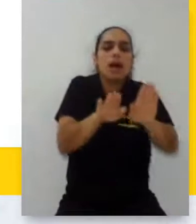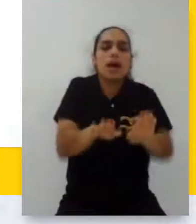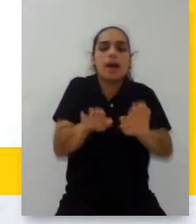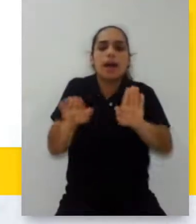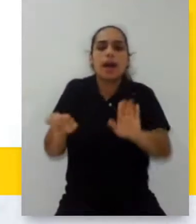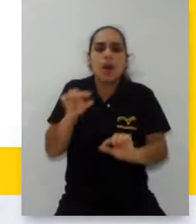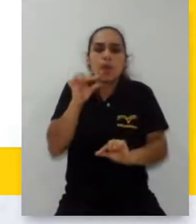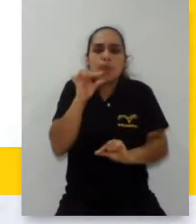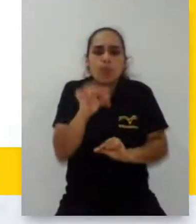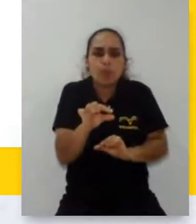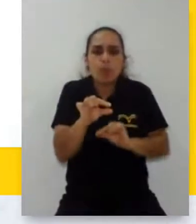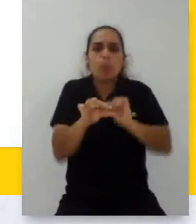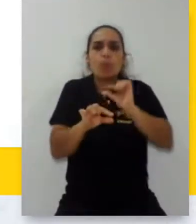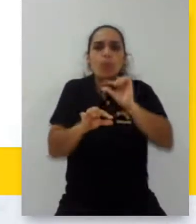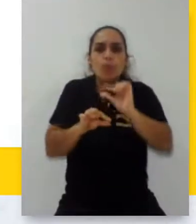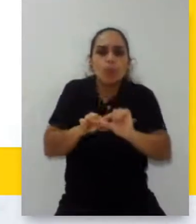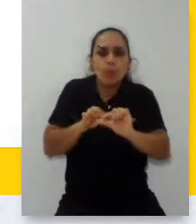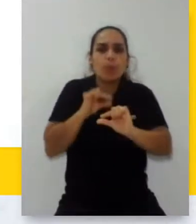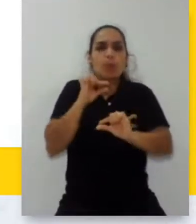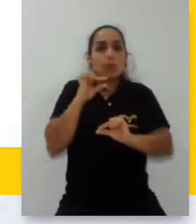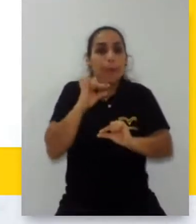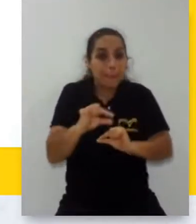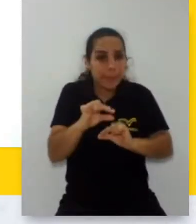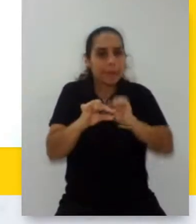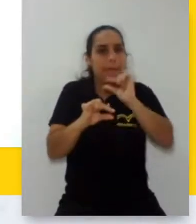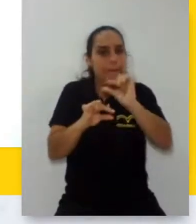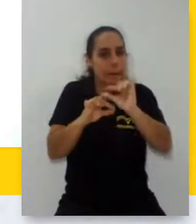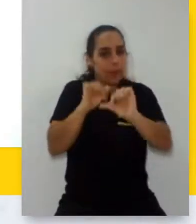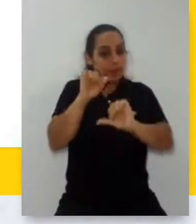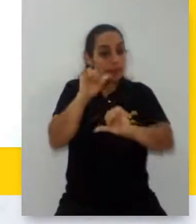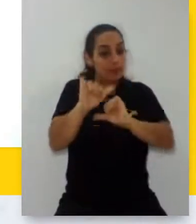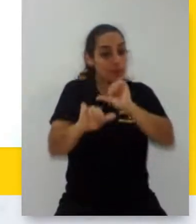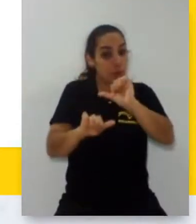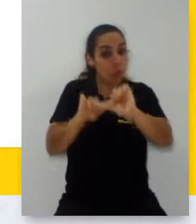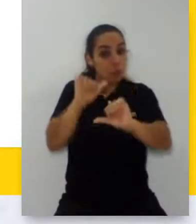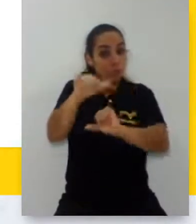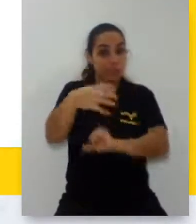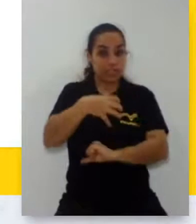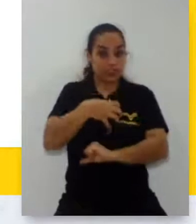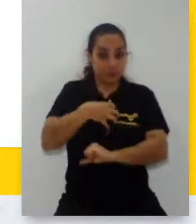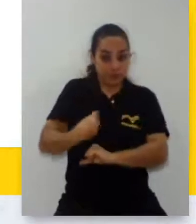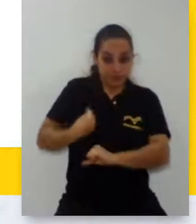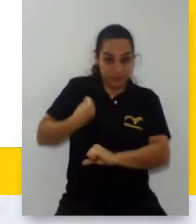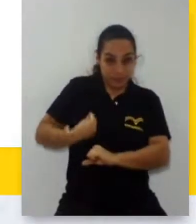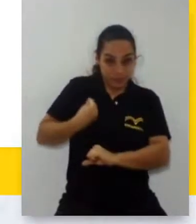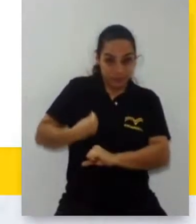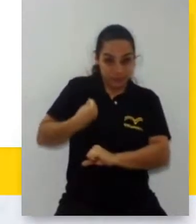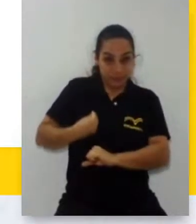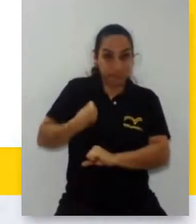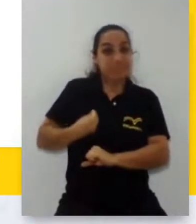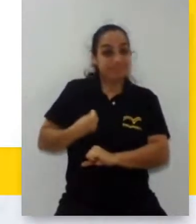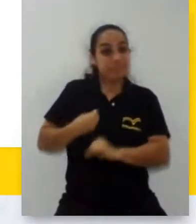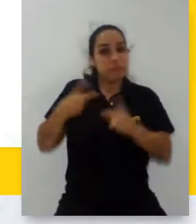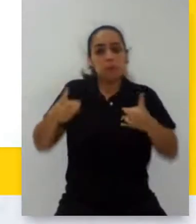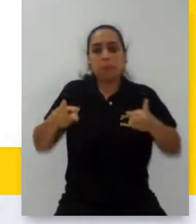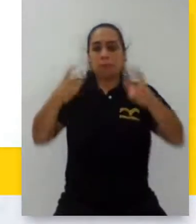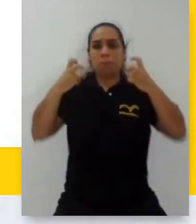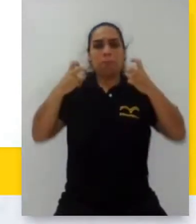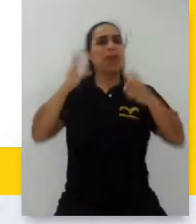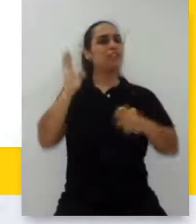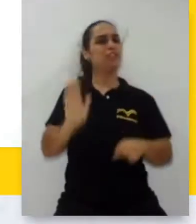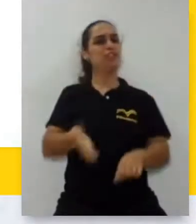hábitos e novas coisas que vão mudar o seu estilo de vida, quando você perceber, você incorporou um novo hábito na sua